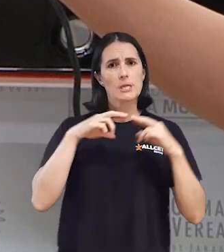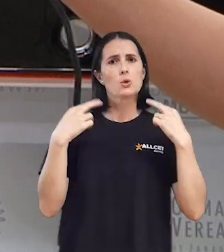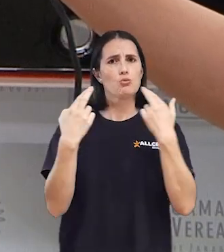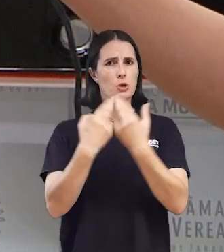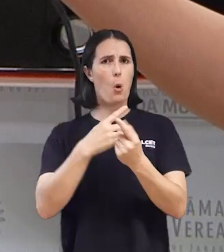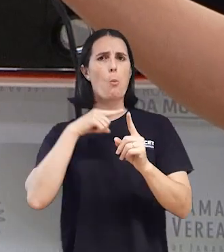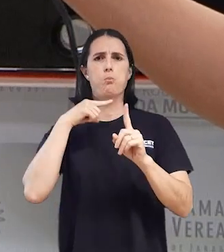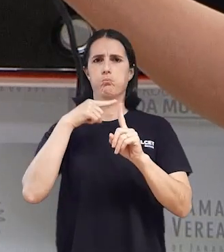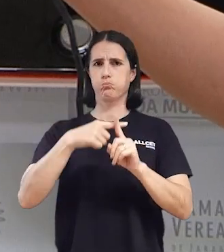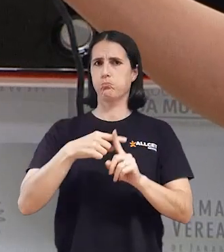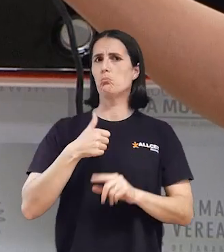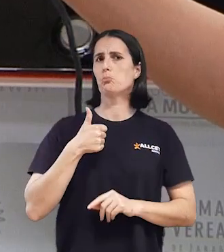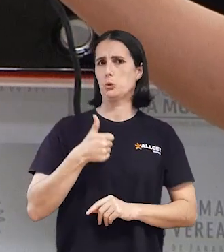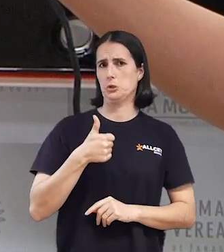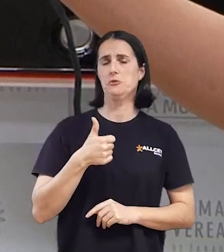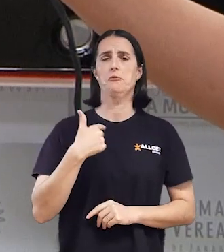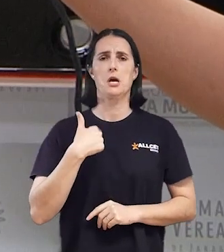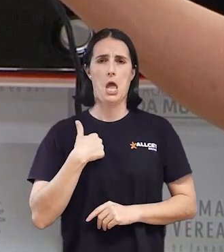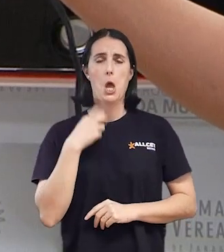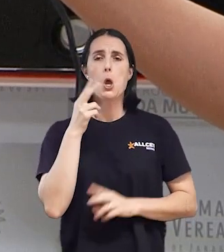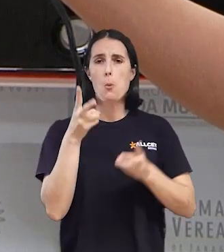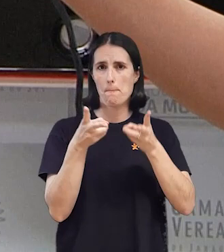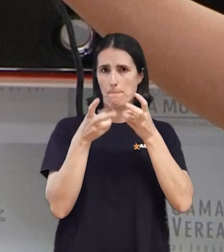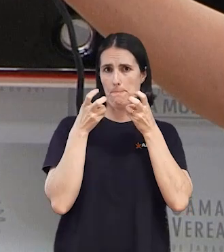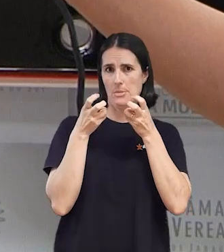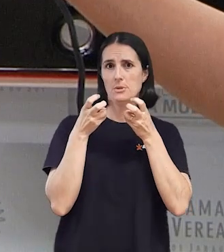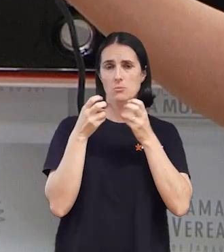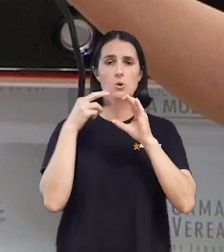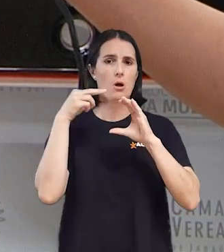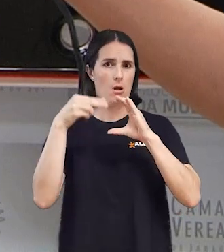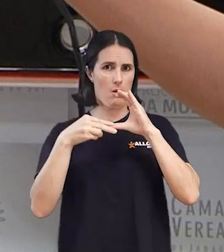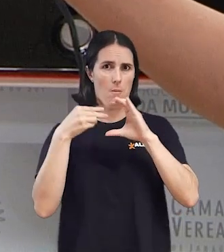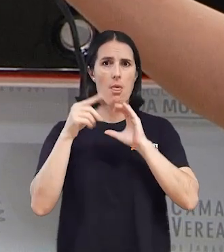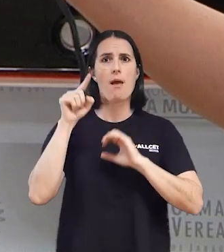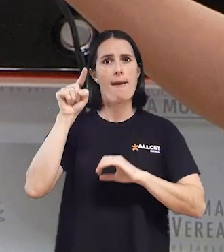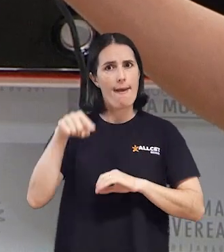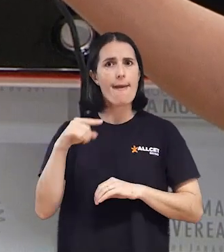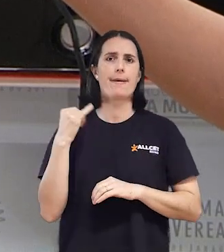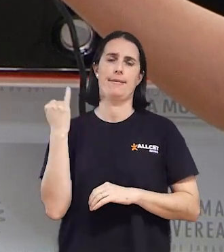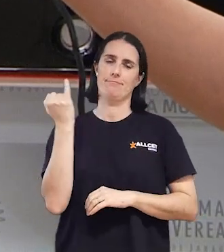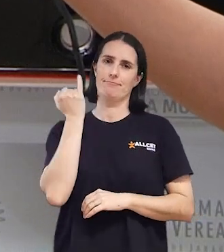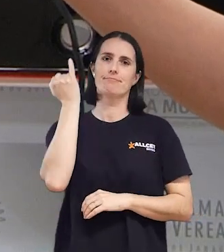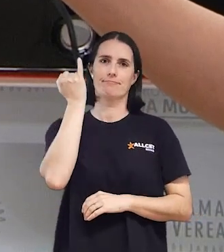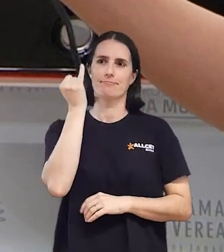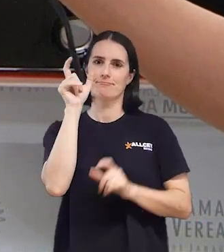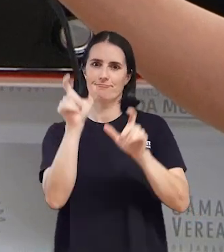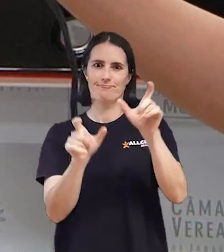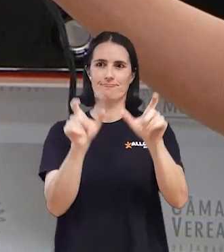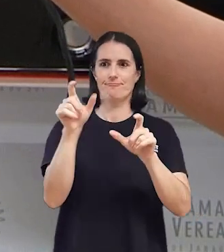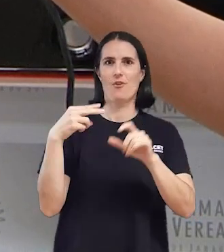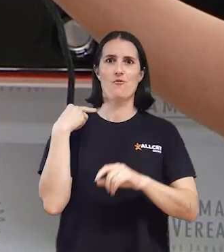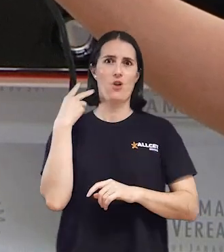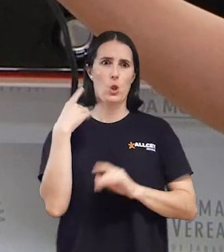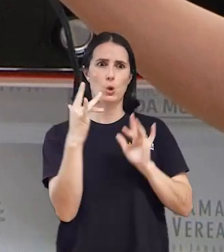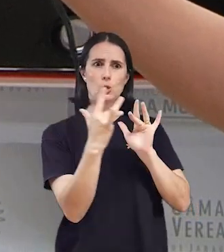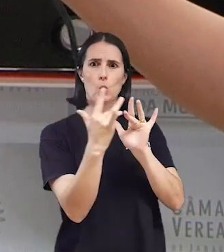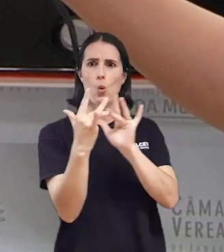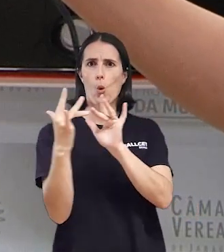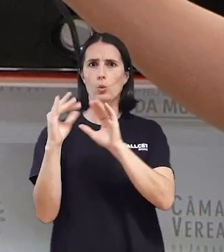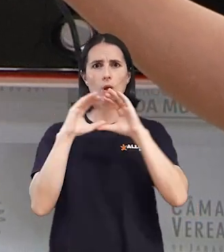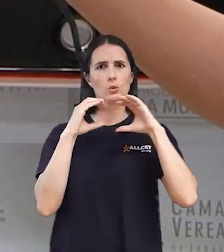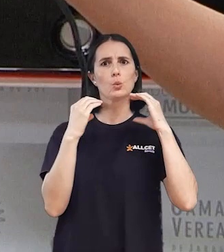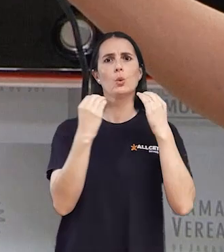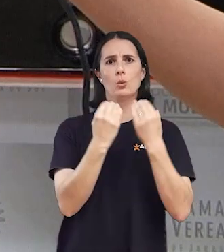foi muito positiva vejo a câmara de vereadores é algo muito importante eles são pessoas que estão